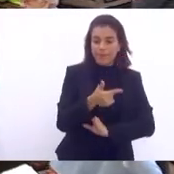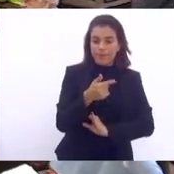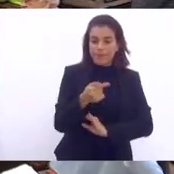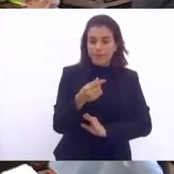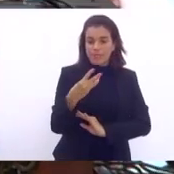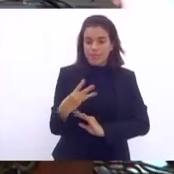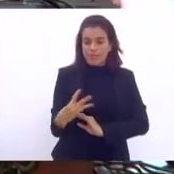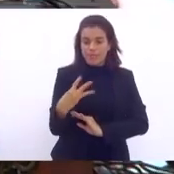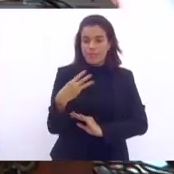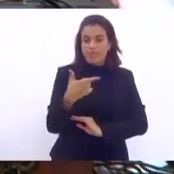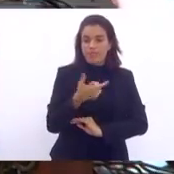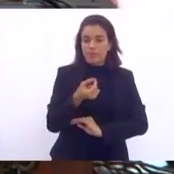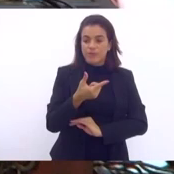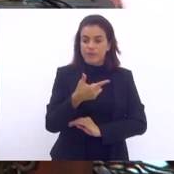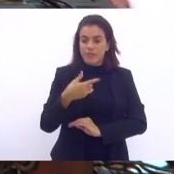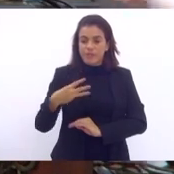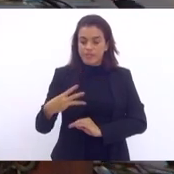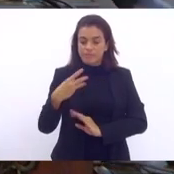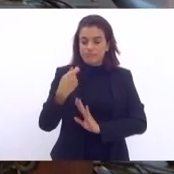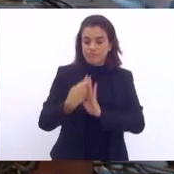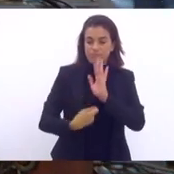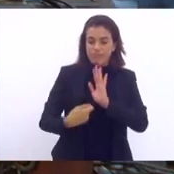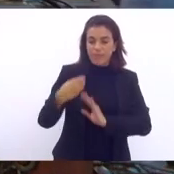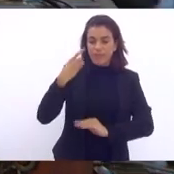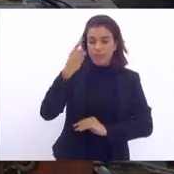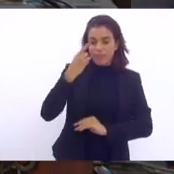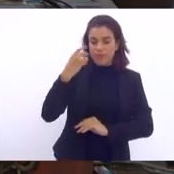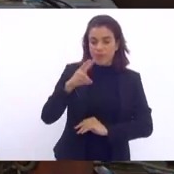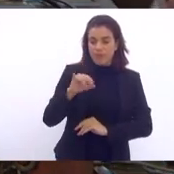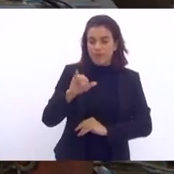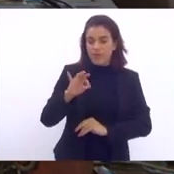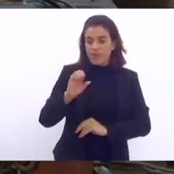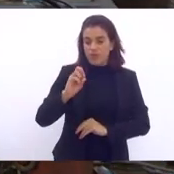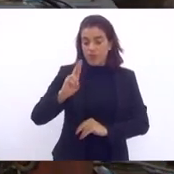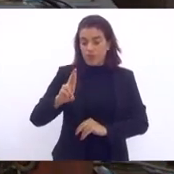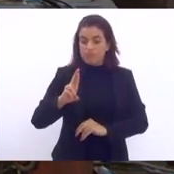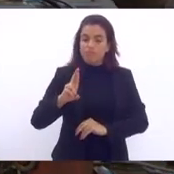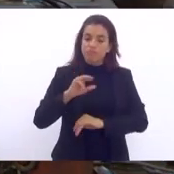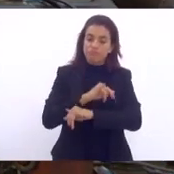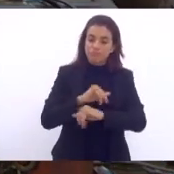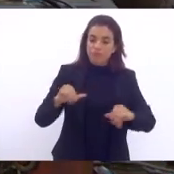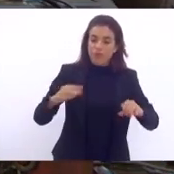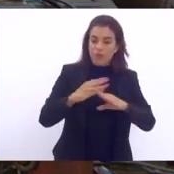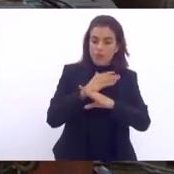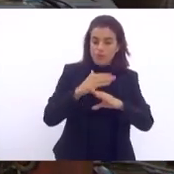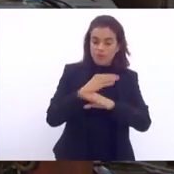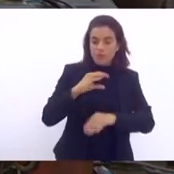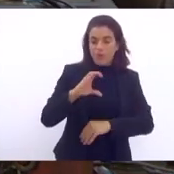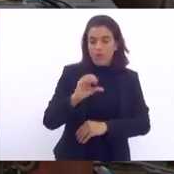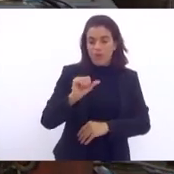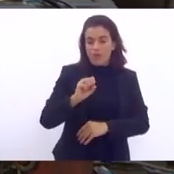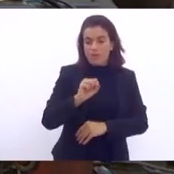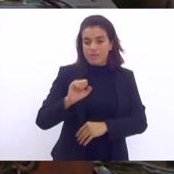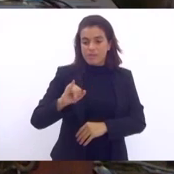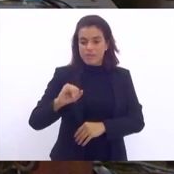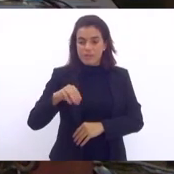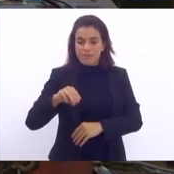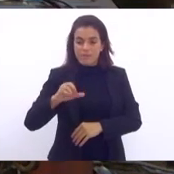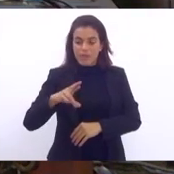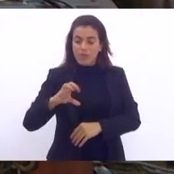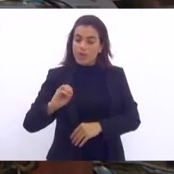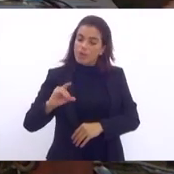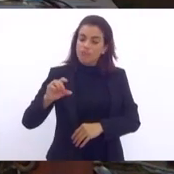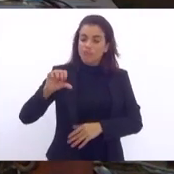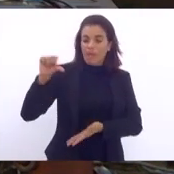273/2023, de autoria do deputado Vitor Júnior, que declara o município de Casimiro de Abreu como a capital do cicloturismo. Pareceres